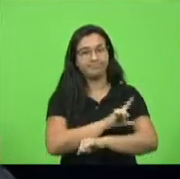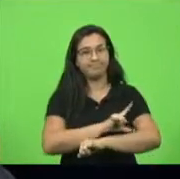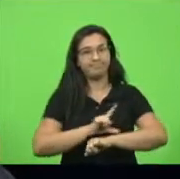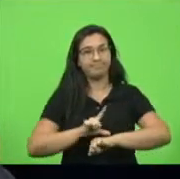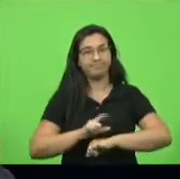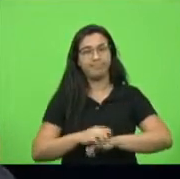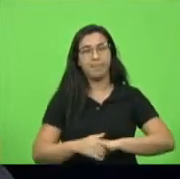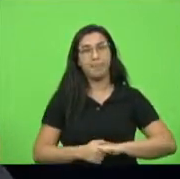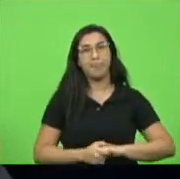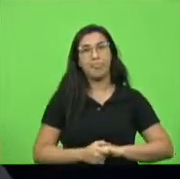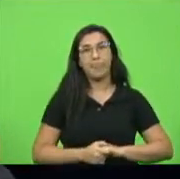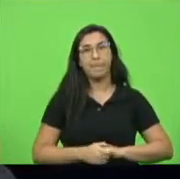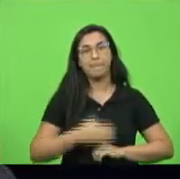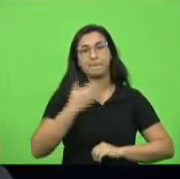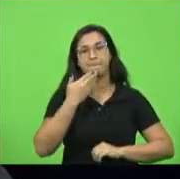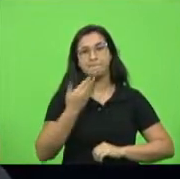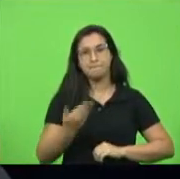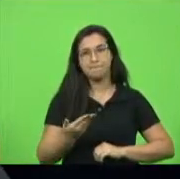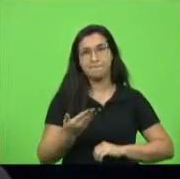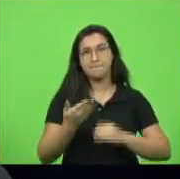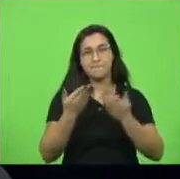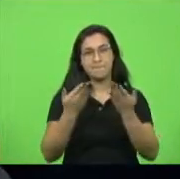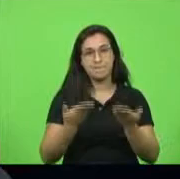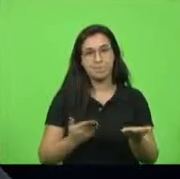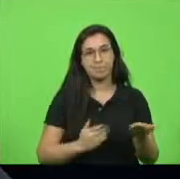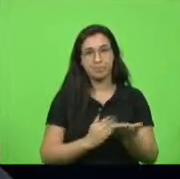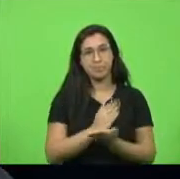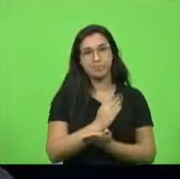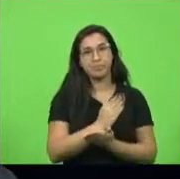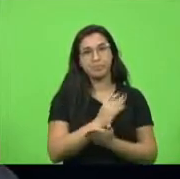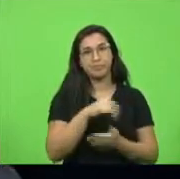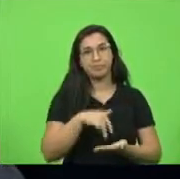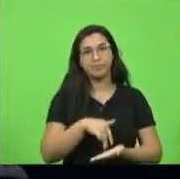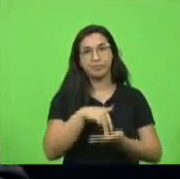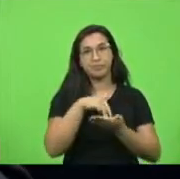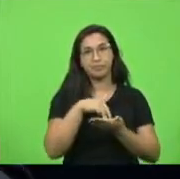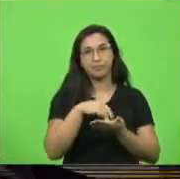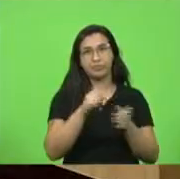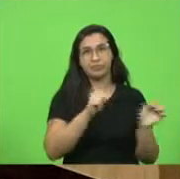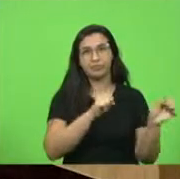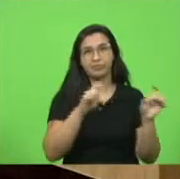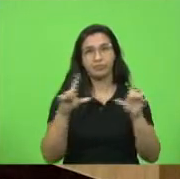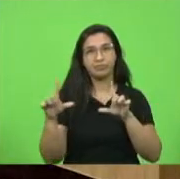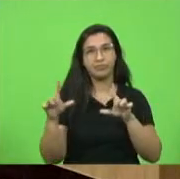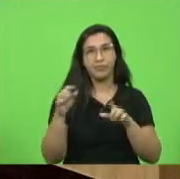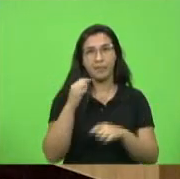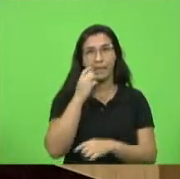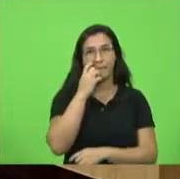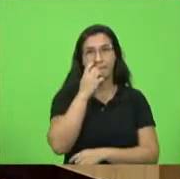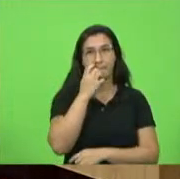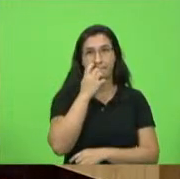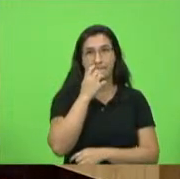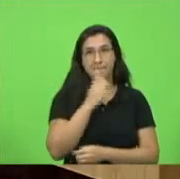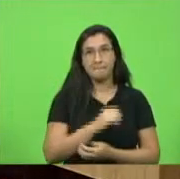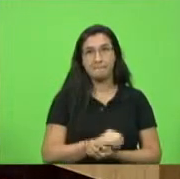isso, peço a vênia dos nobres colegas pela aprovação da moção em tela. Obrigado.